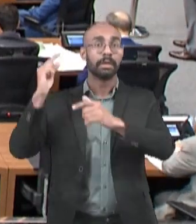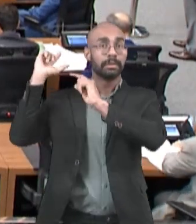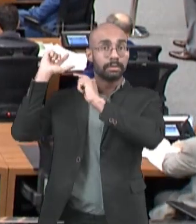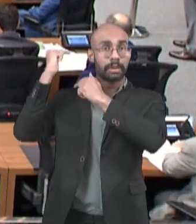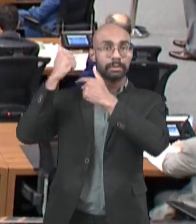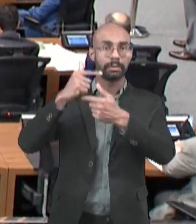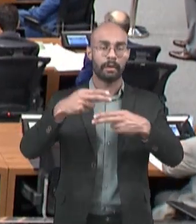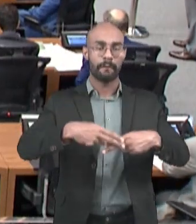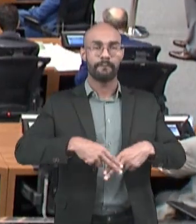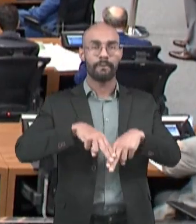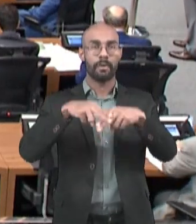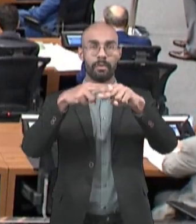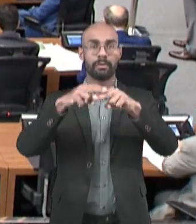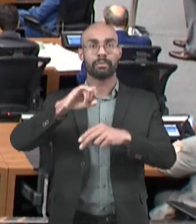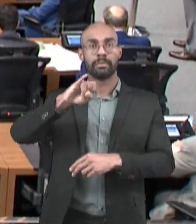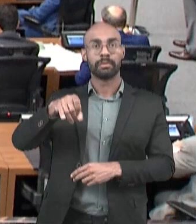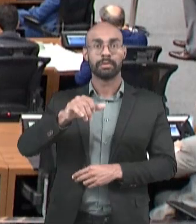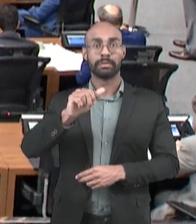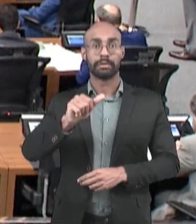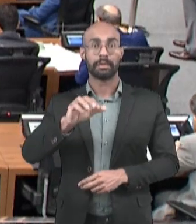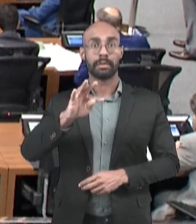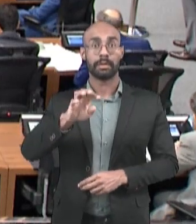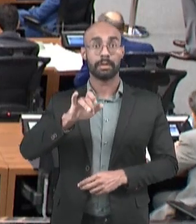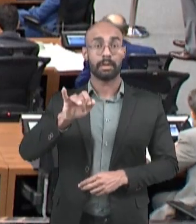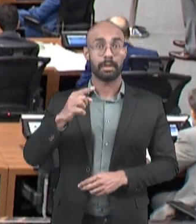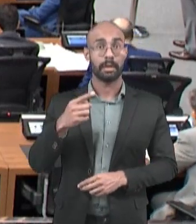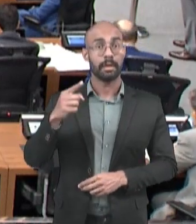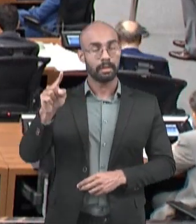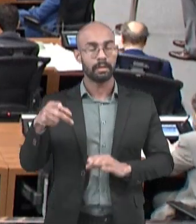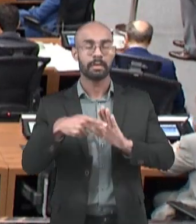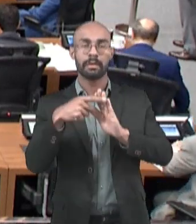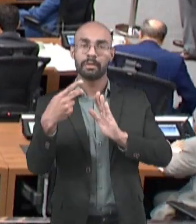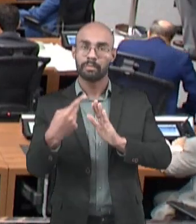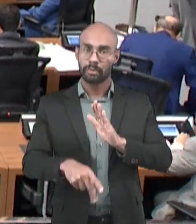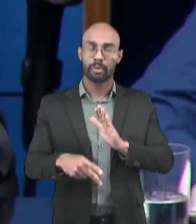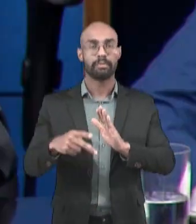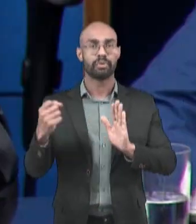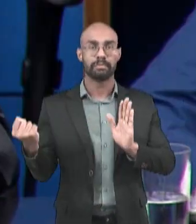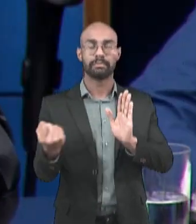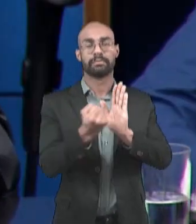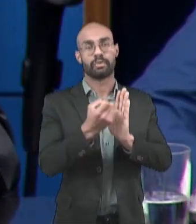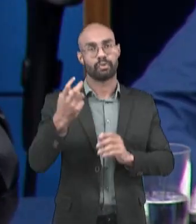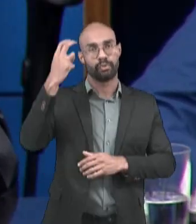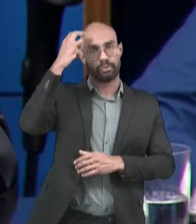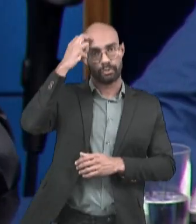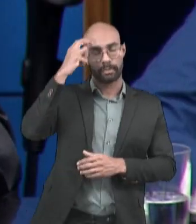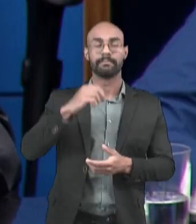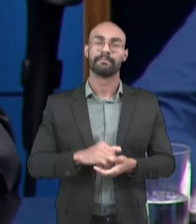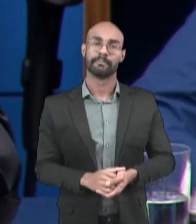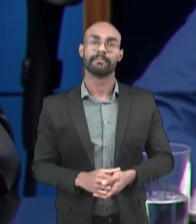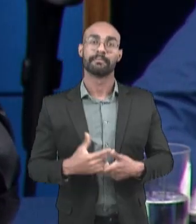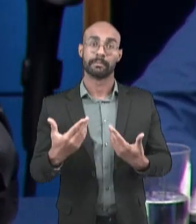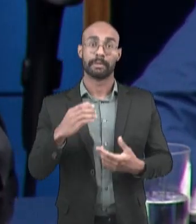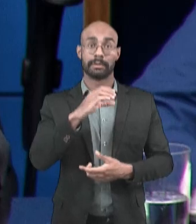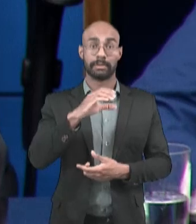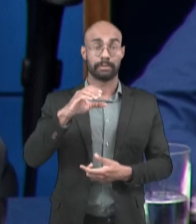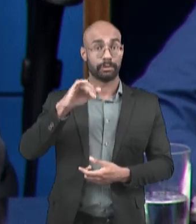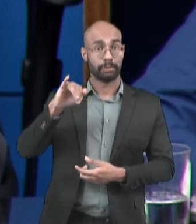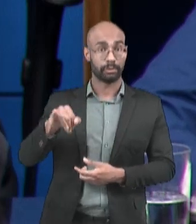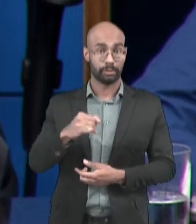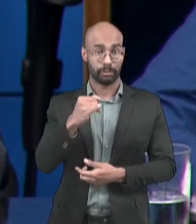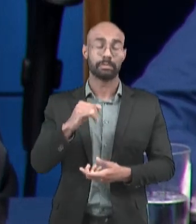tradicional fogueira de Jataí como patrimônio material cultural do Estado de Mato Grosso do Sul. Parecer da